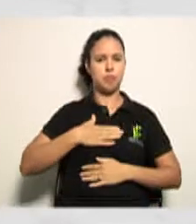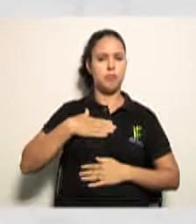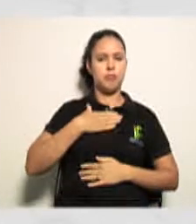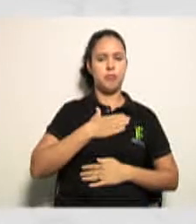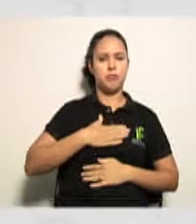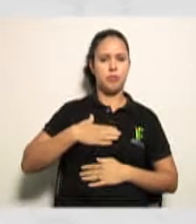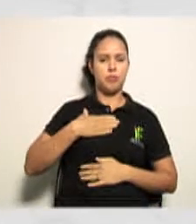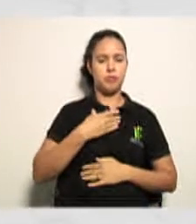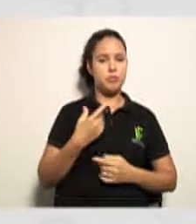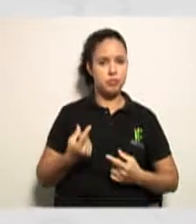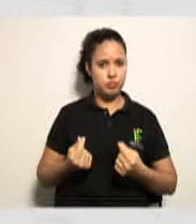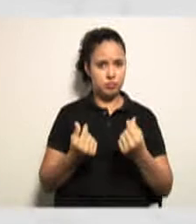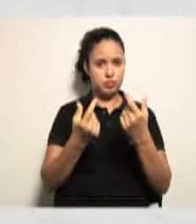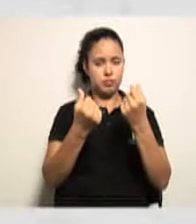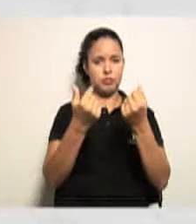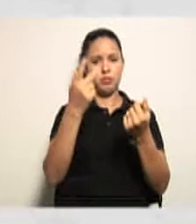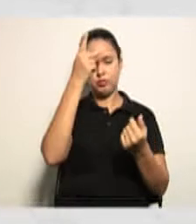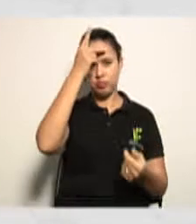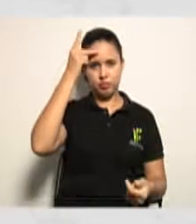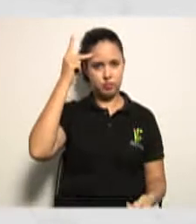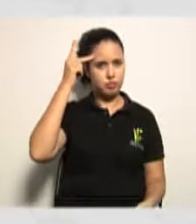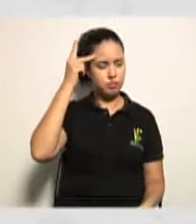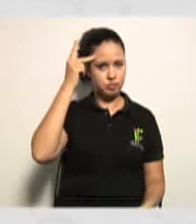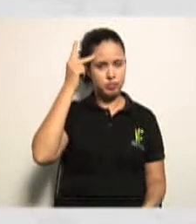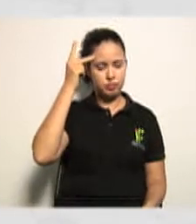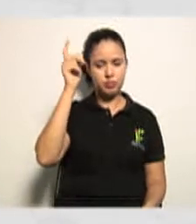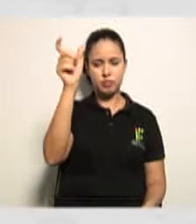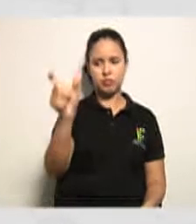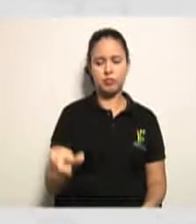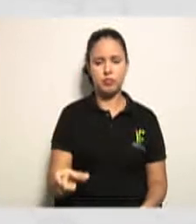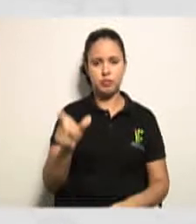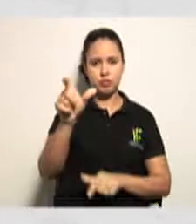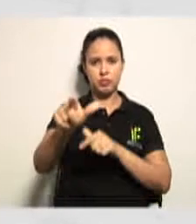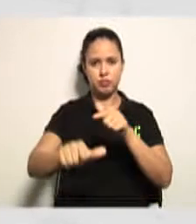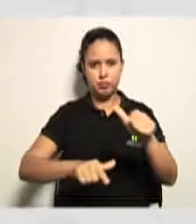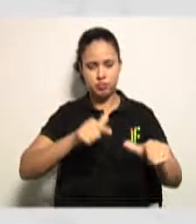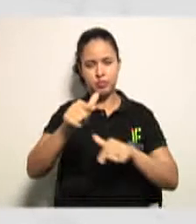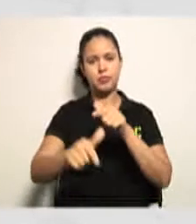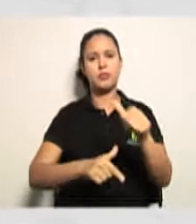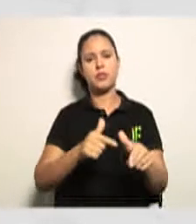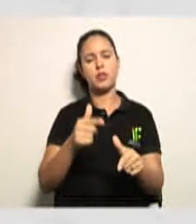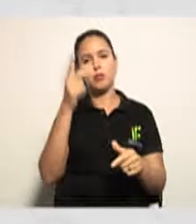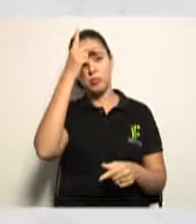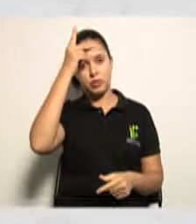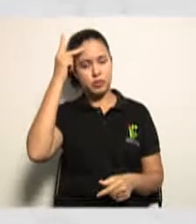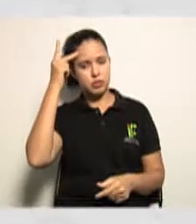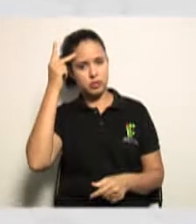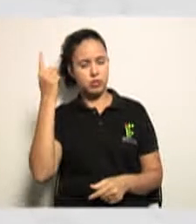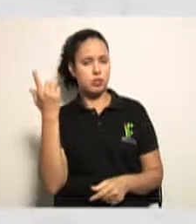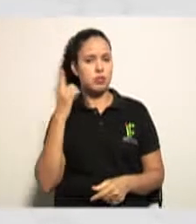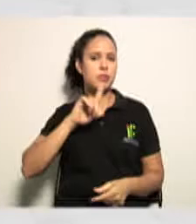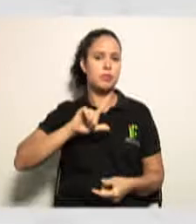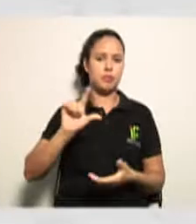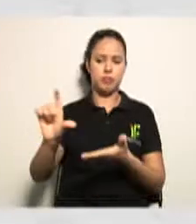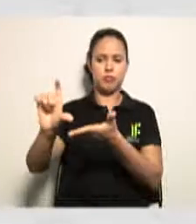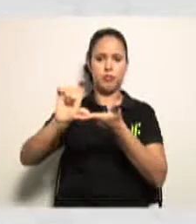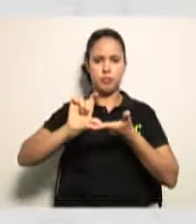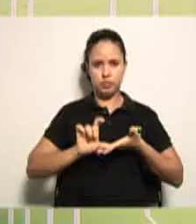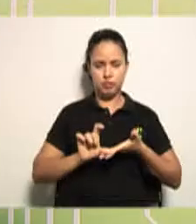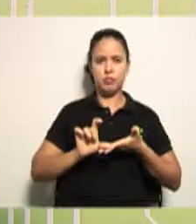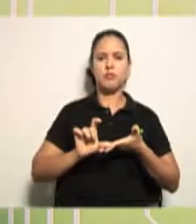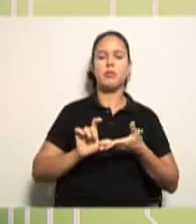do empregado. Então, por isso, para ele ganhar mais, ele tinha que trabalhar mais. Então, ele precisava, por isso que